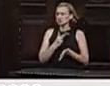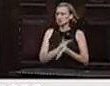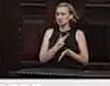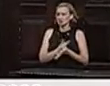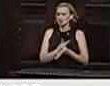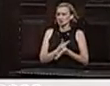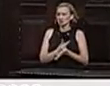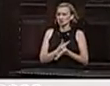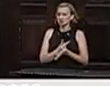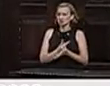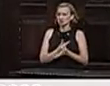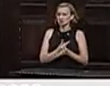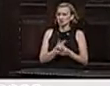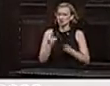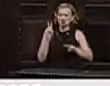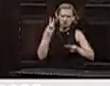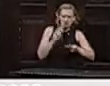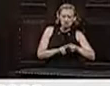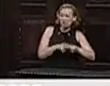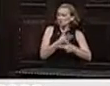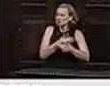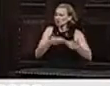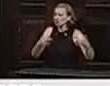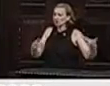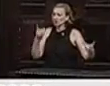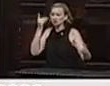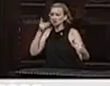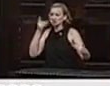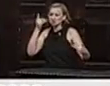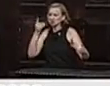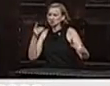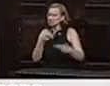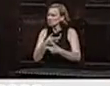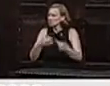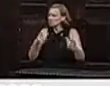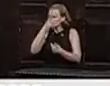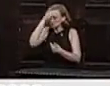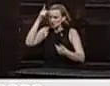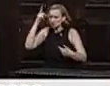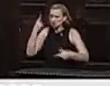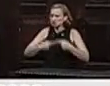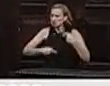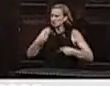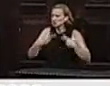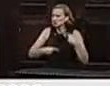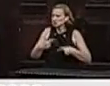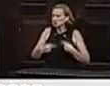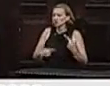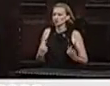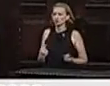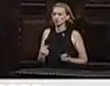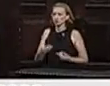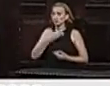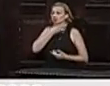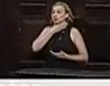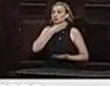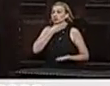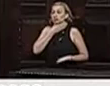levaram à prisão diversos líderes importantes deste mesmo grupo político, a crise orçamentária que nós